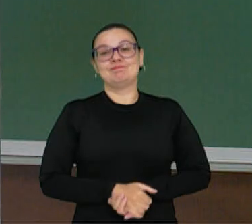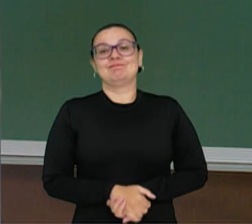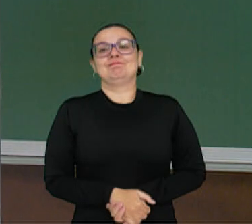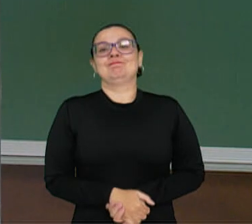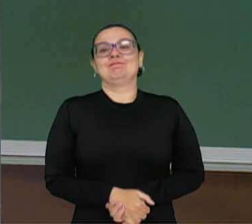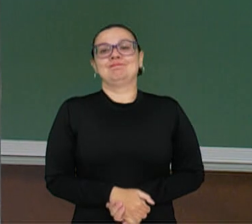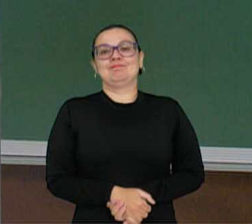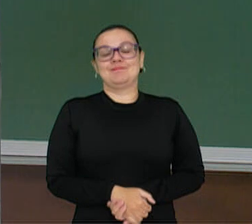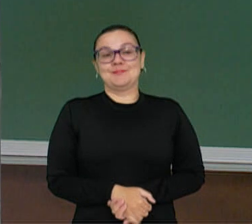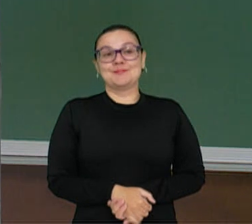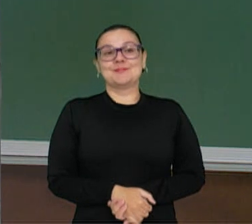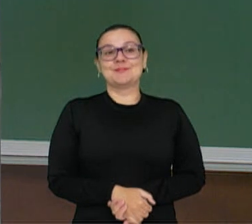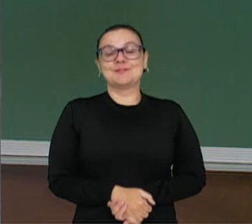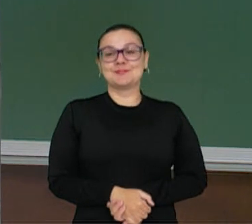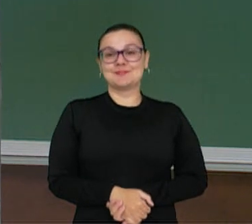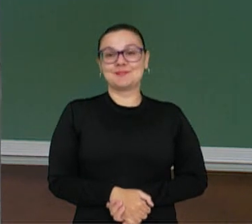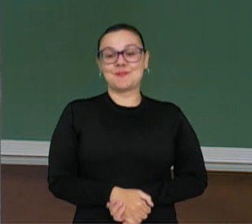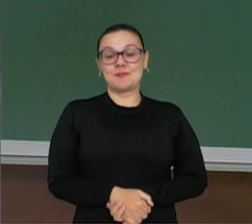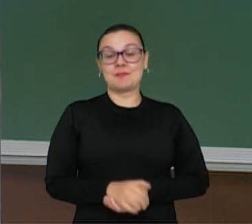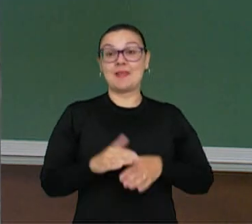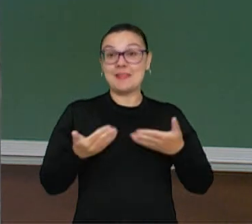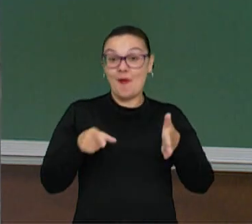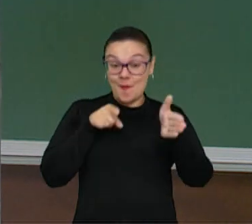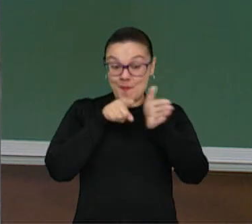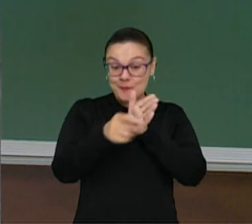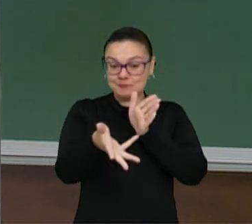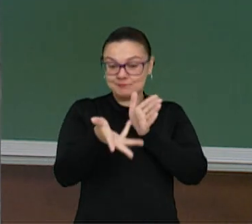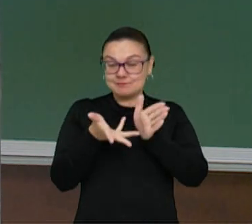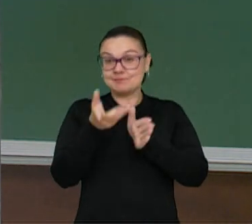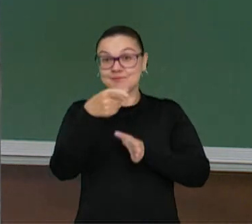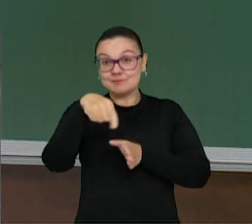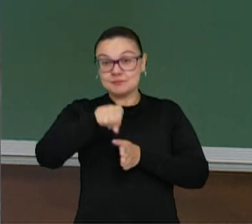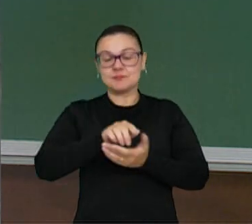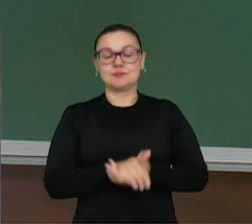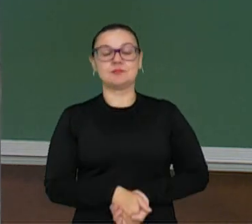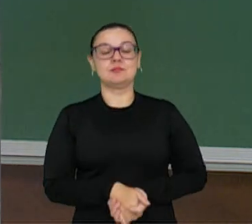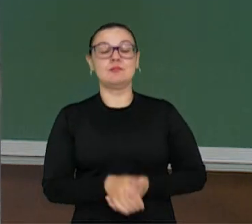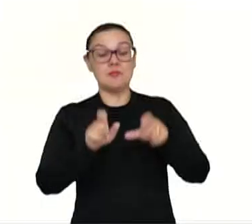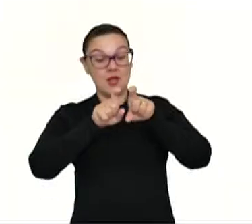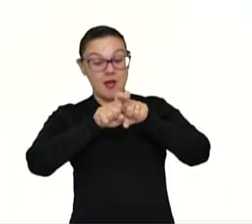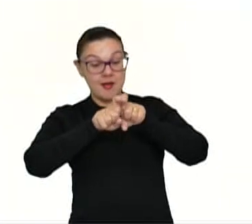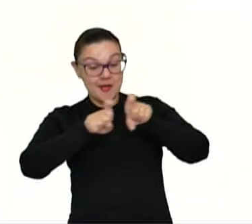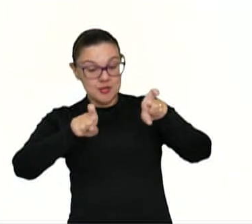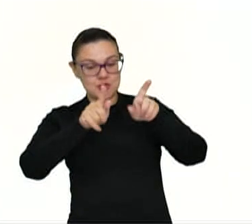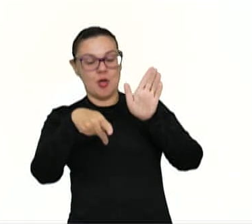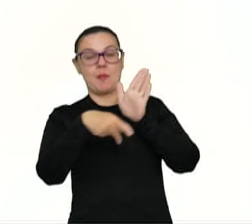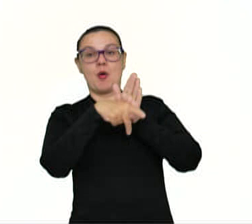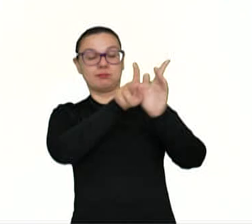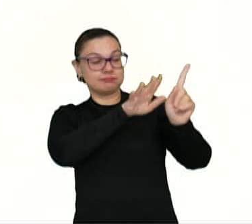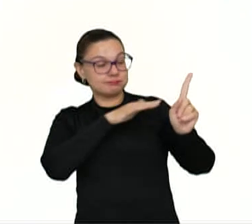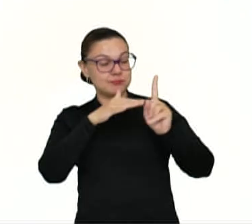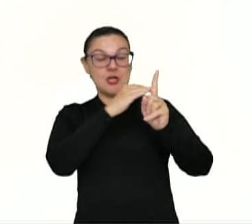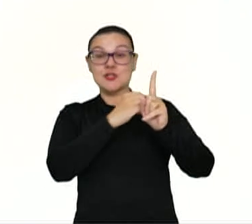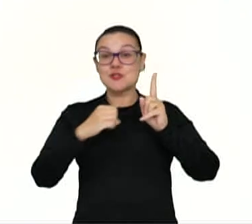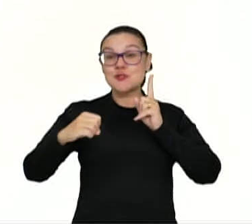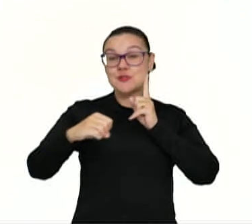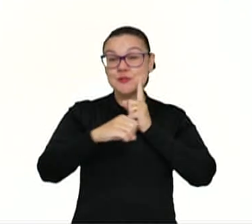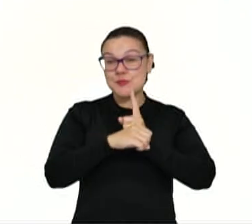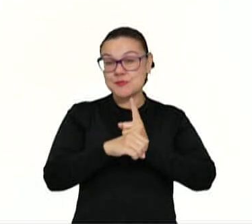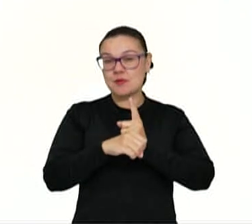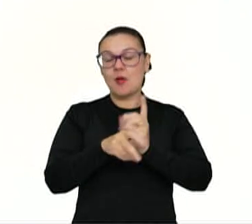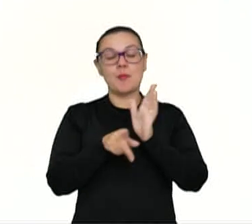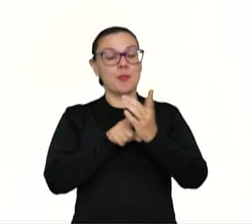só. Tem um quiz aqui para você. As tirinhas são gêneros que circulam socialmente, em geral